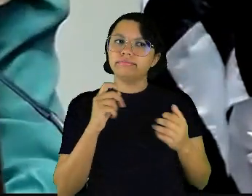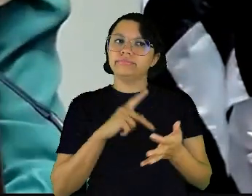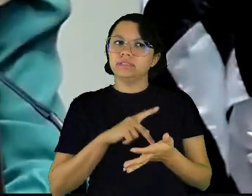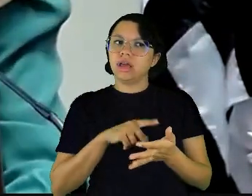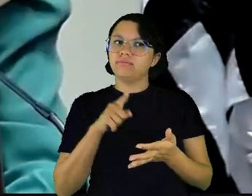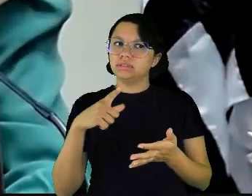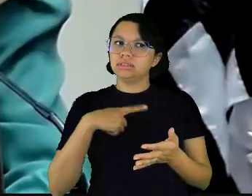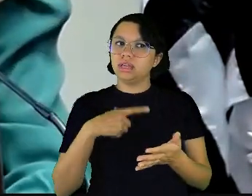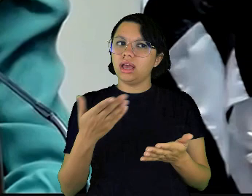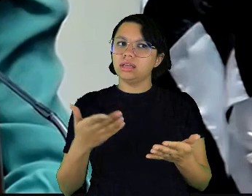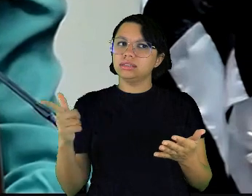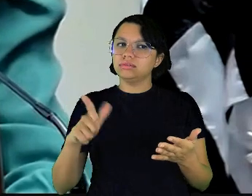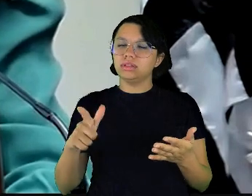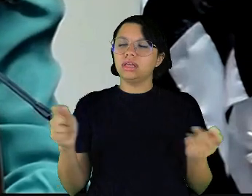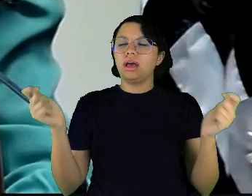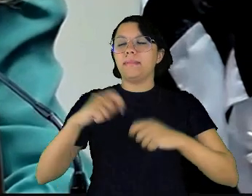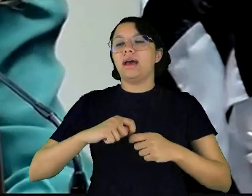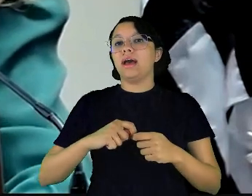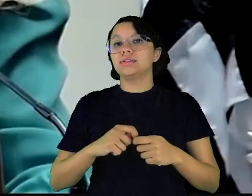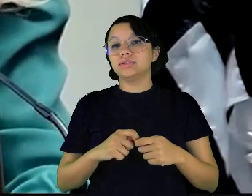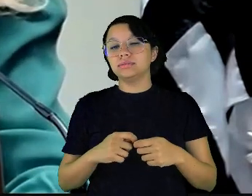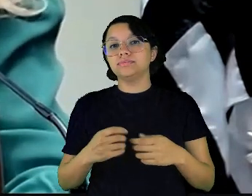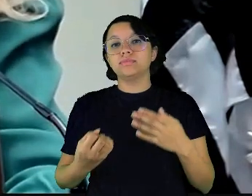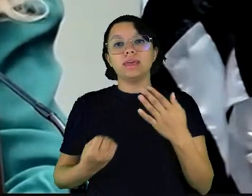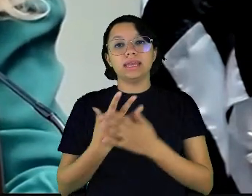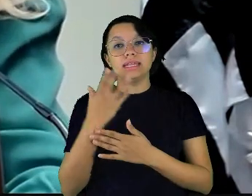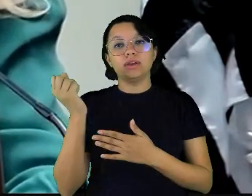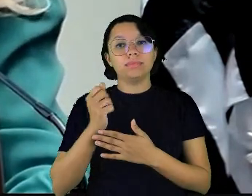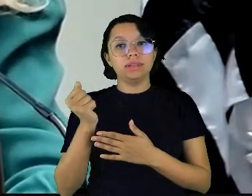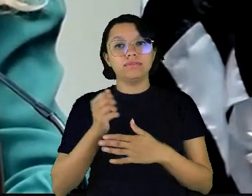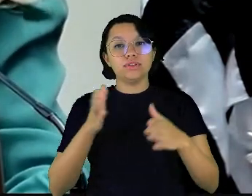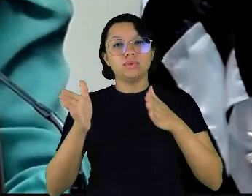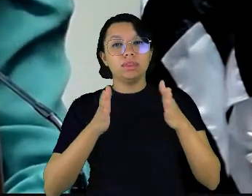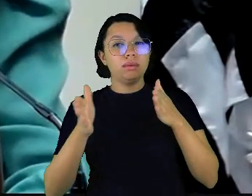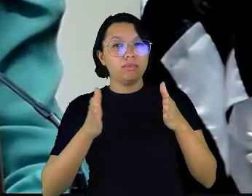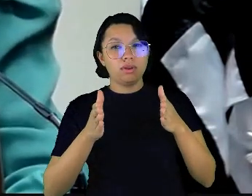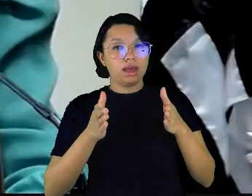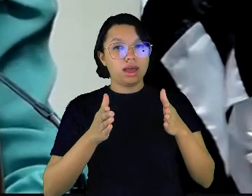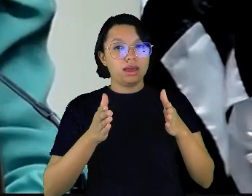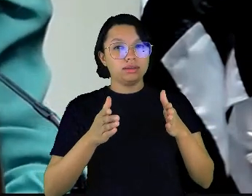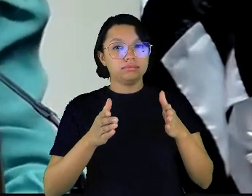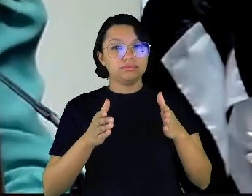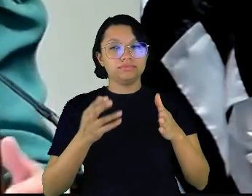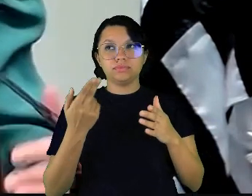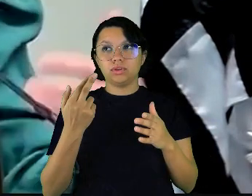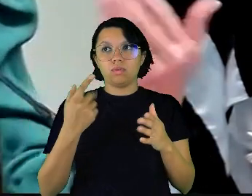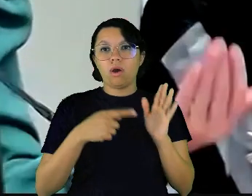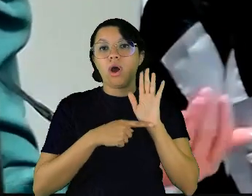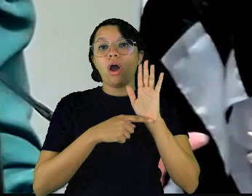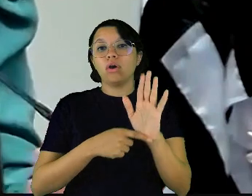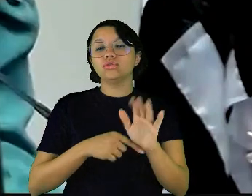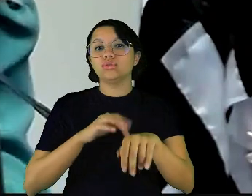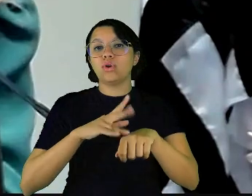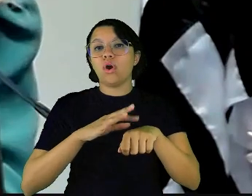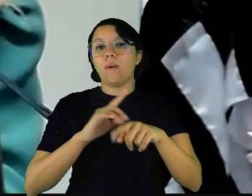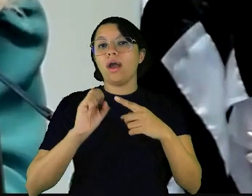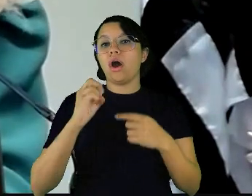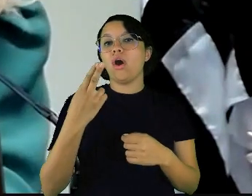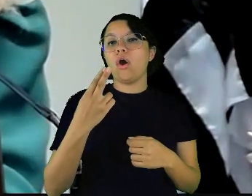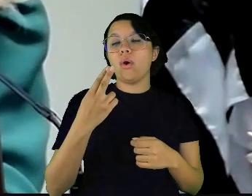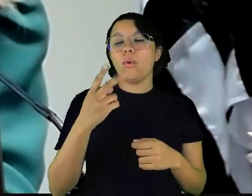vai gerar um benefício de incapacidade temporária, um antigo auxílio-doença, ou uma